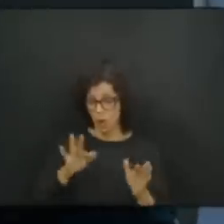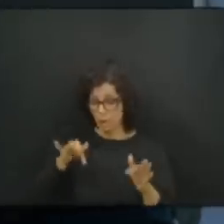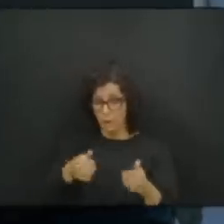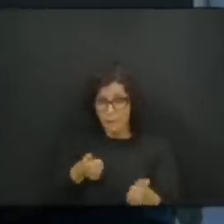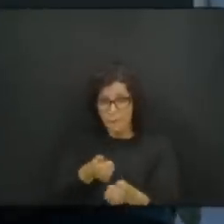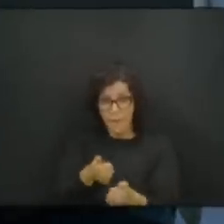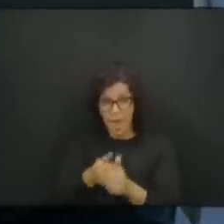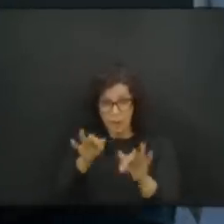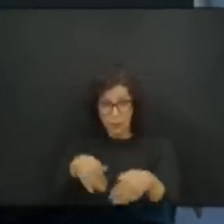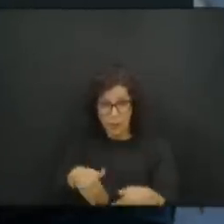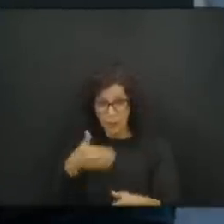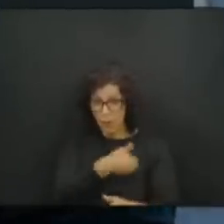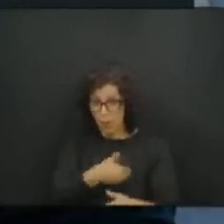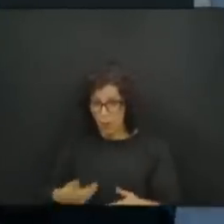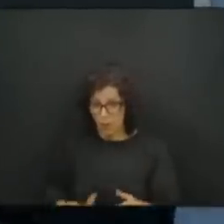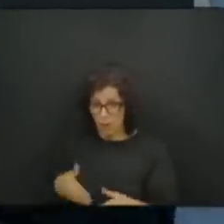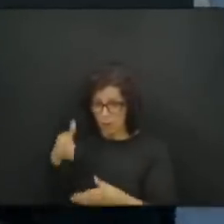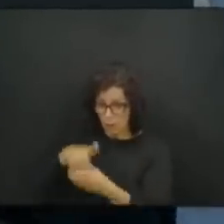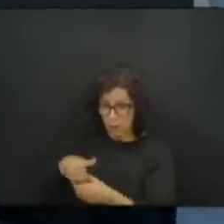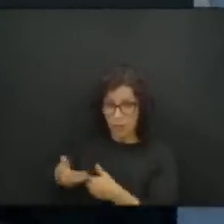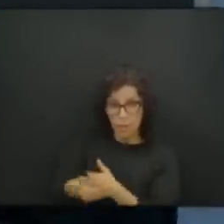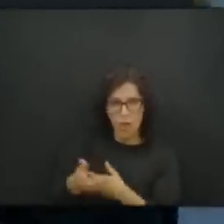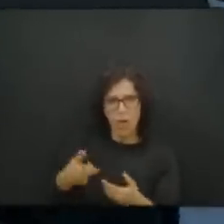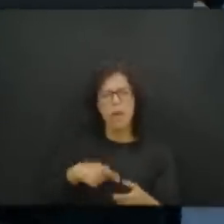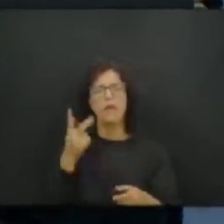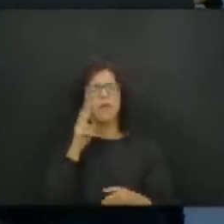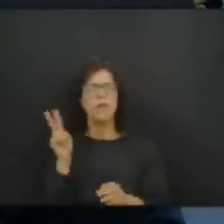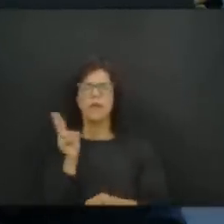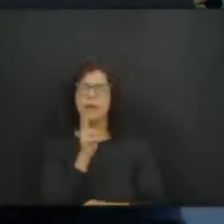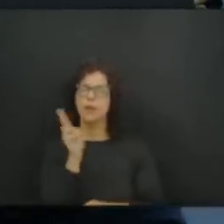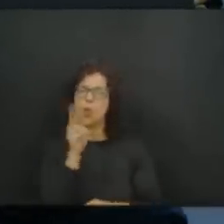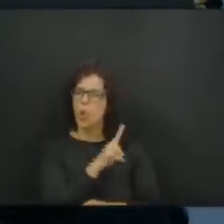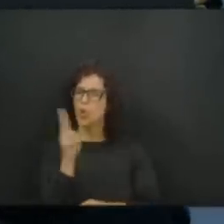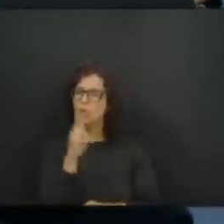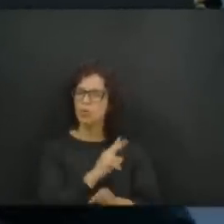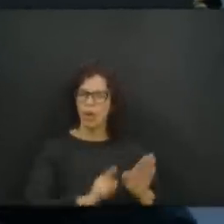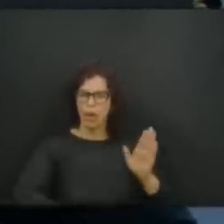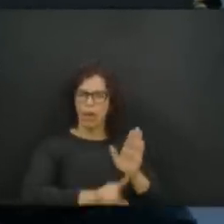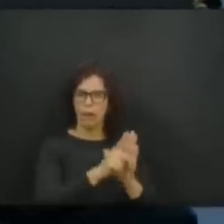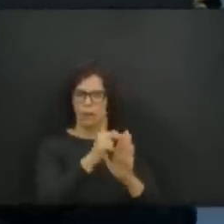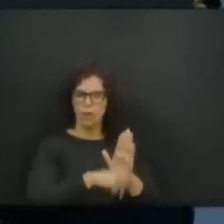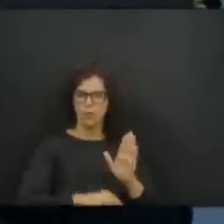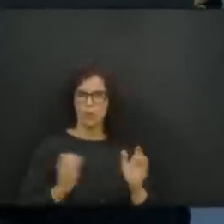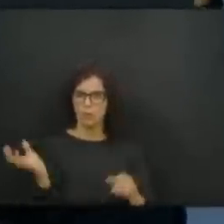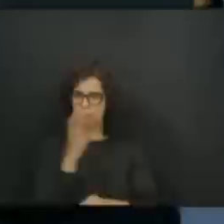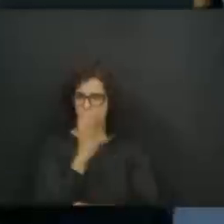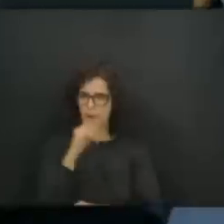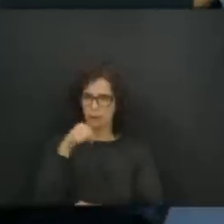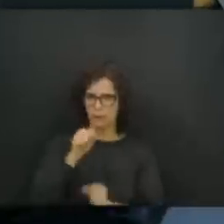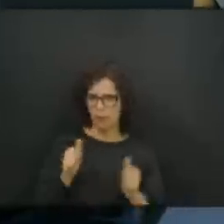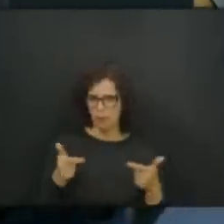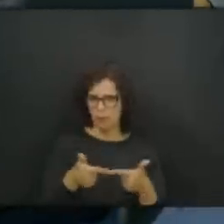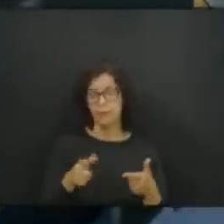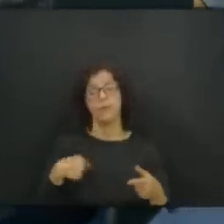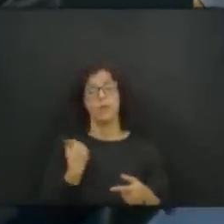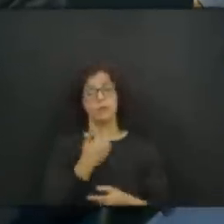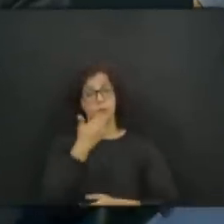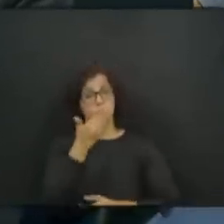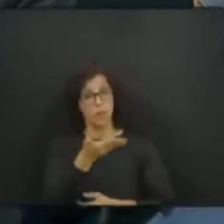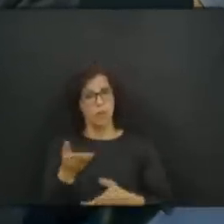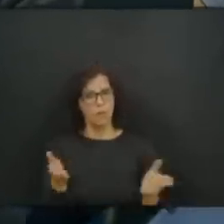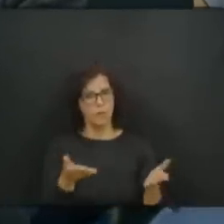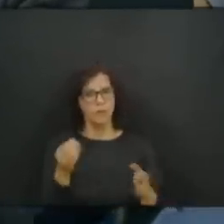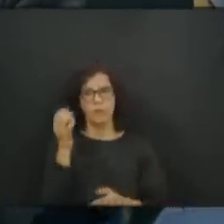seu mandato a gente tá vendo esse projeto de lei tramitando de forma apressada aqui na Assembleia Fazemos um